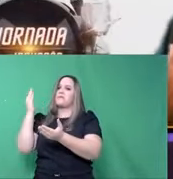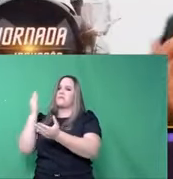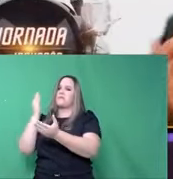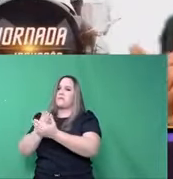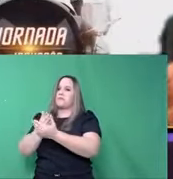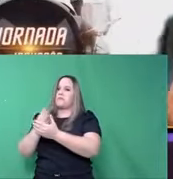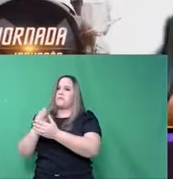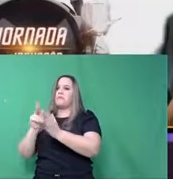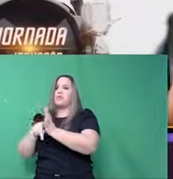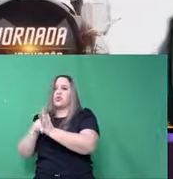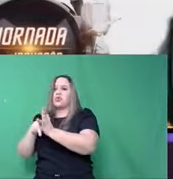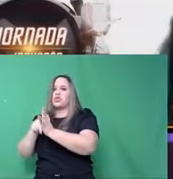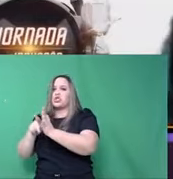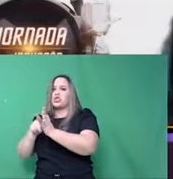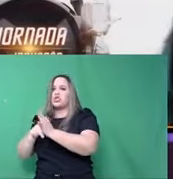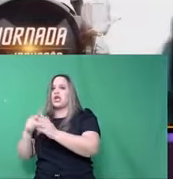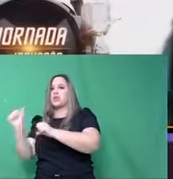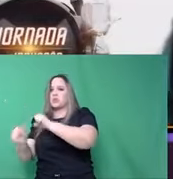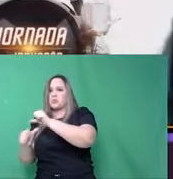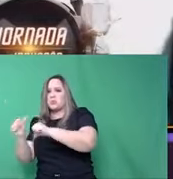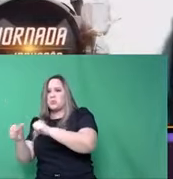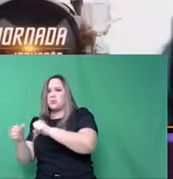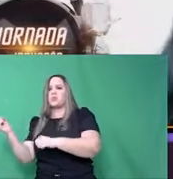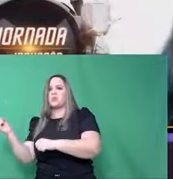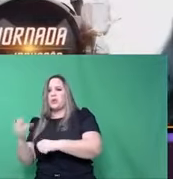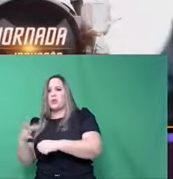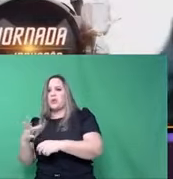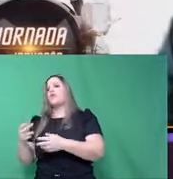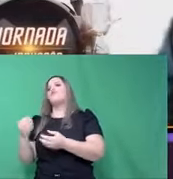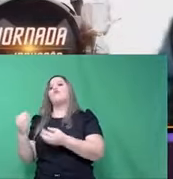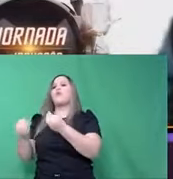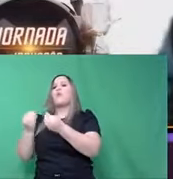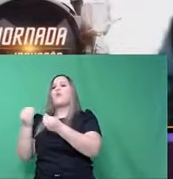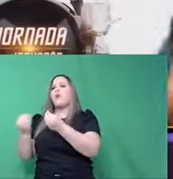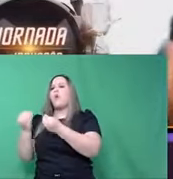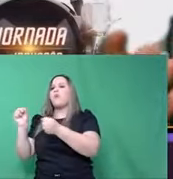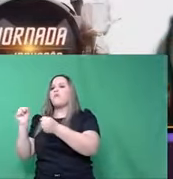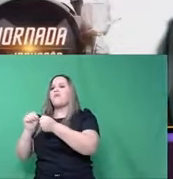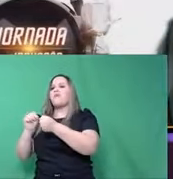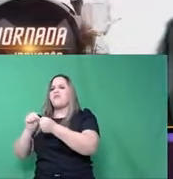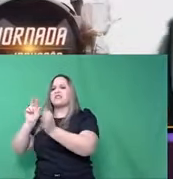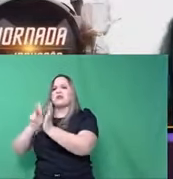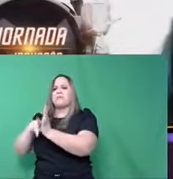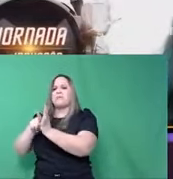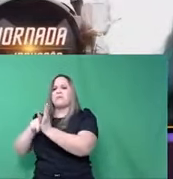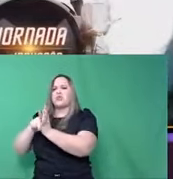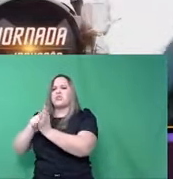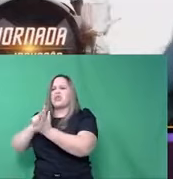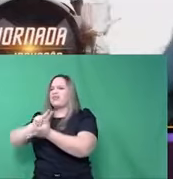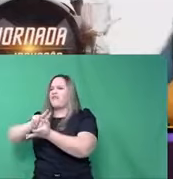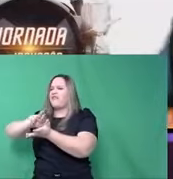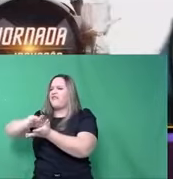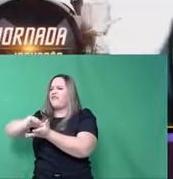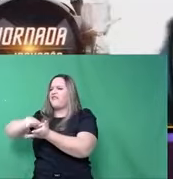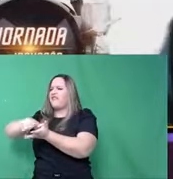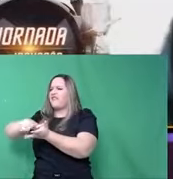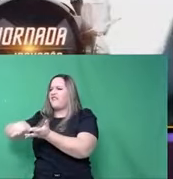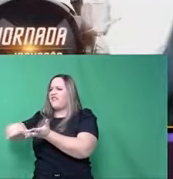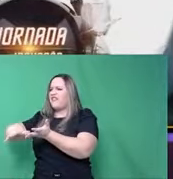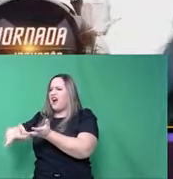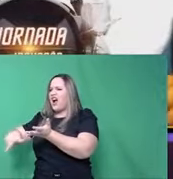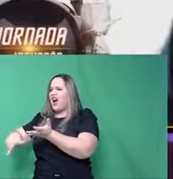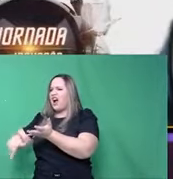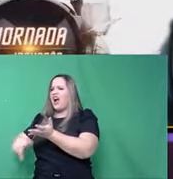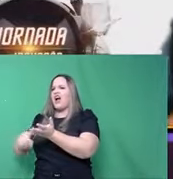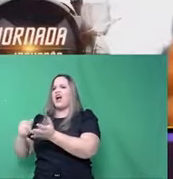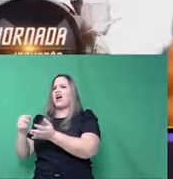modernização da forma como se conduz os mais variados projetos de